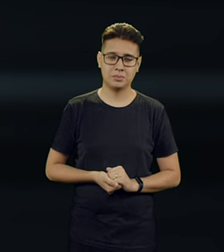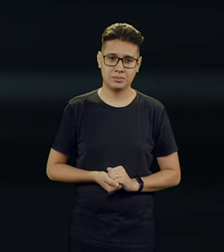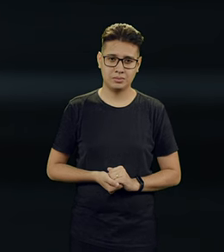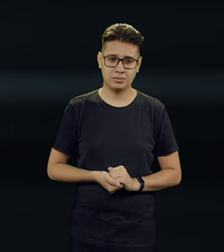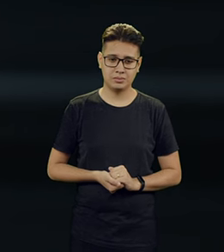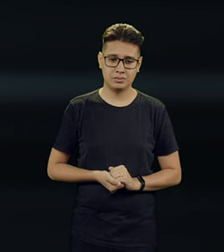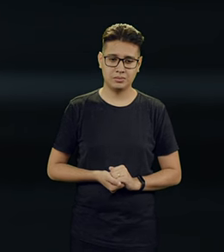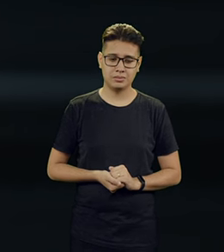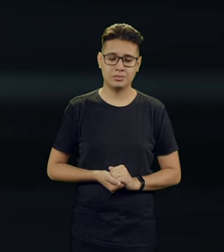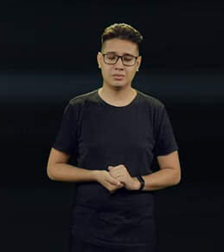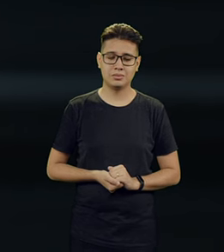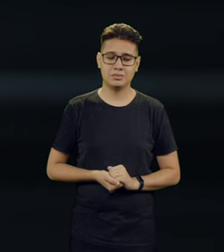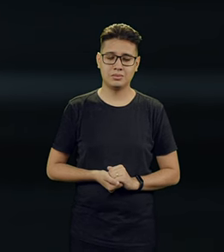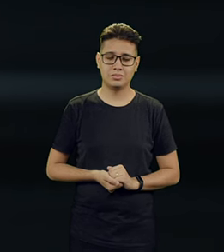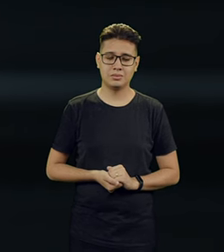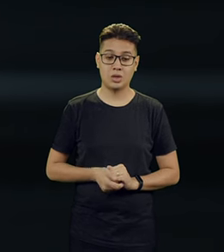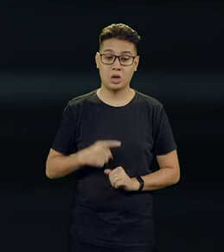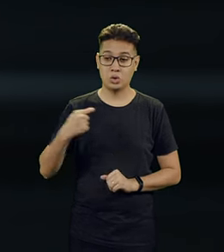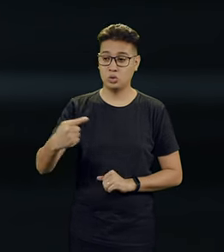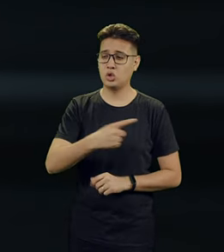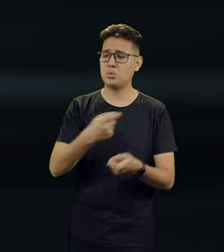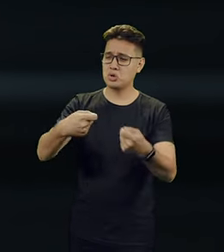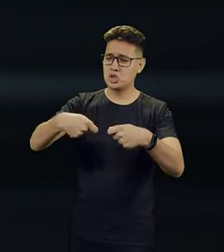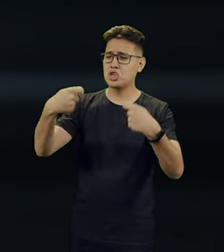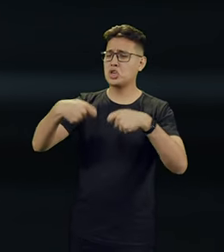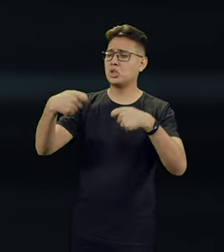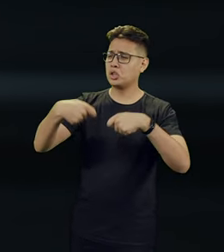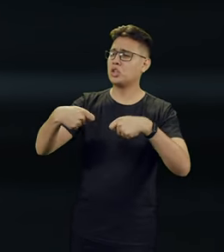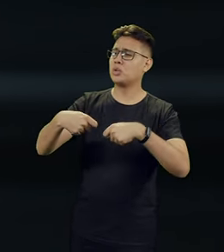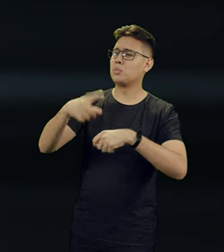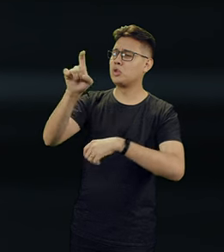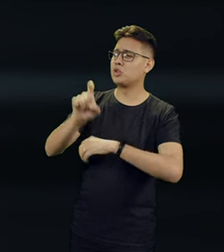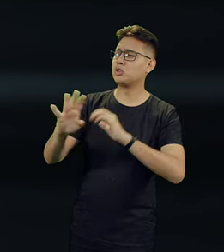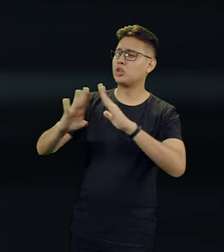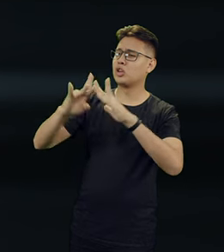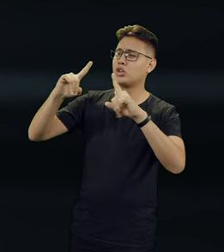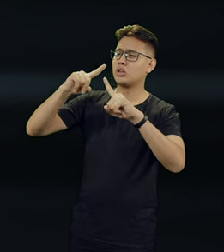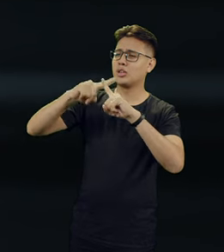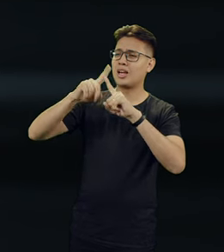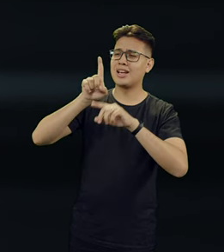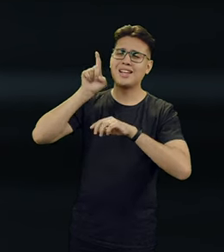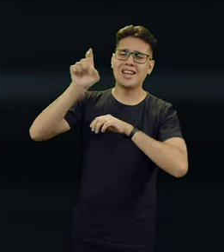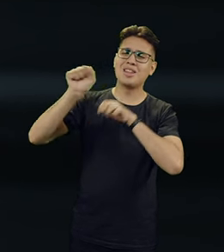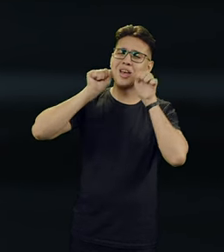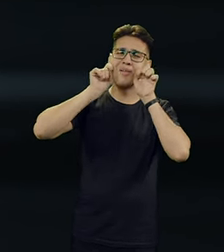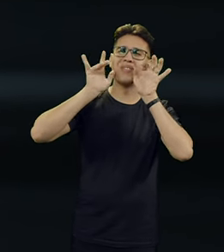Sejamos então a igreja. Deus te abençoe.